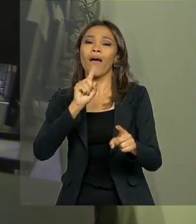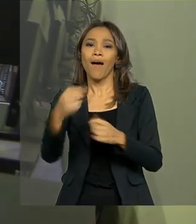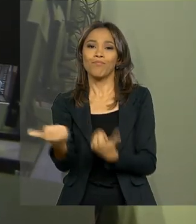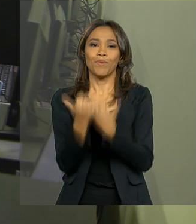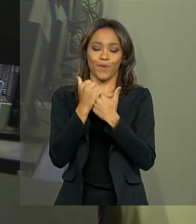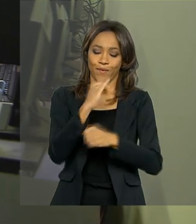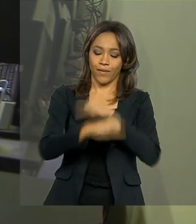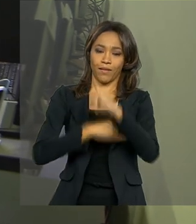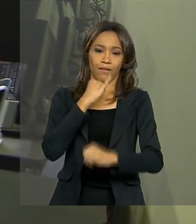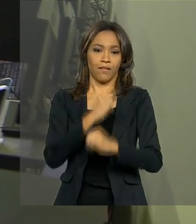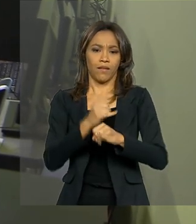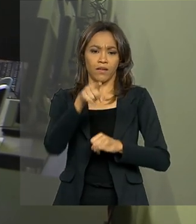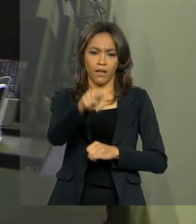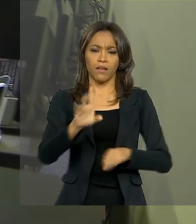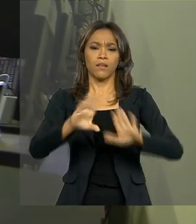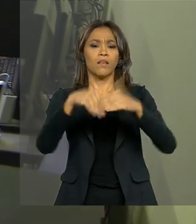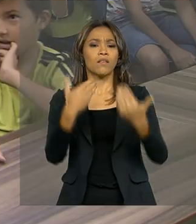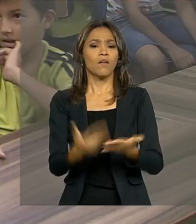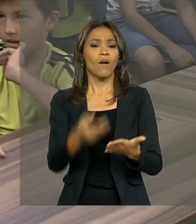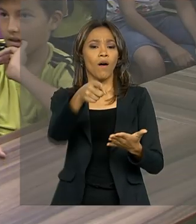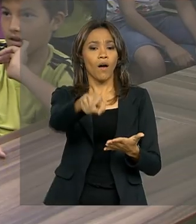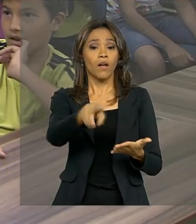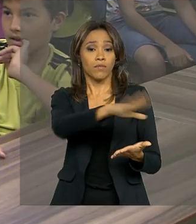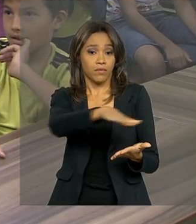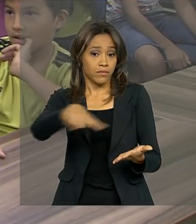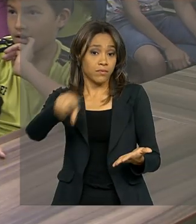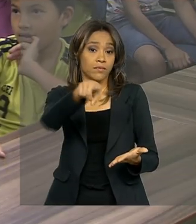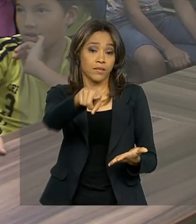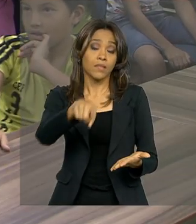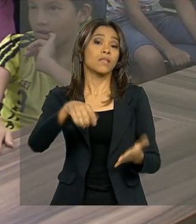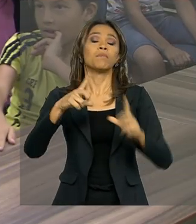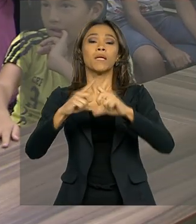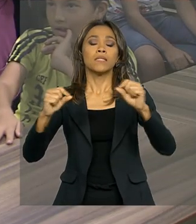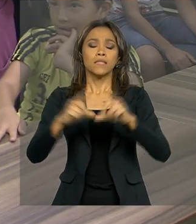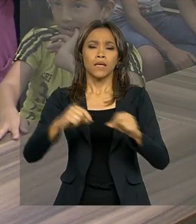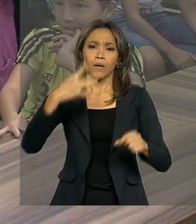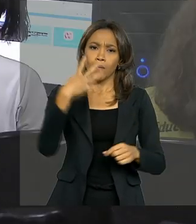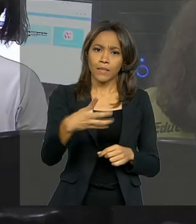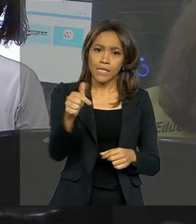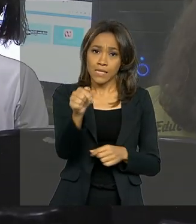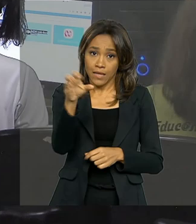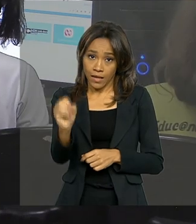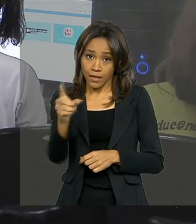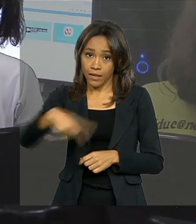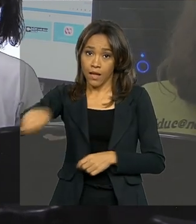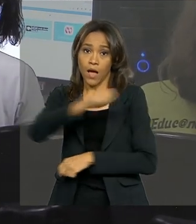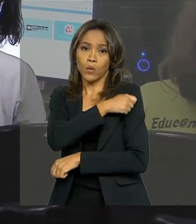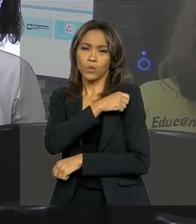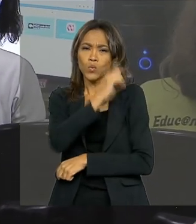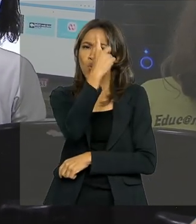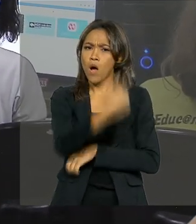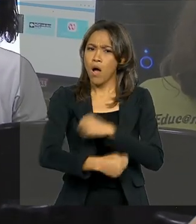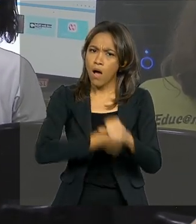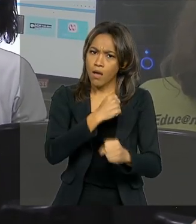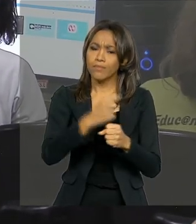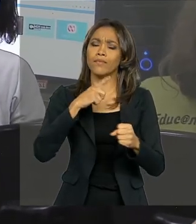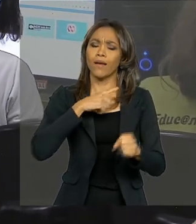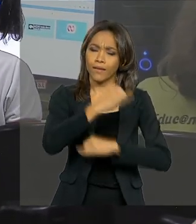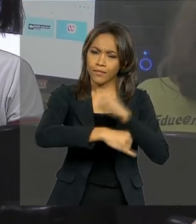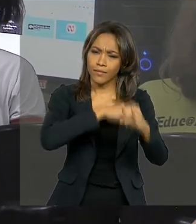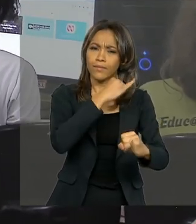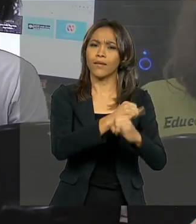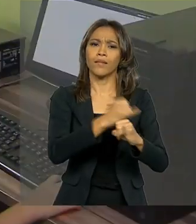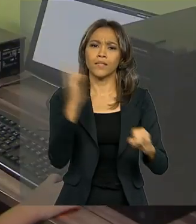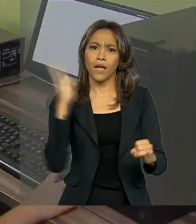Essa escola do ensino fundamental, em Brasília, tem cerca de 470 alunos. Há um ano, eles contam com internet banda